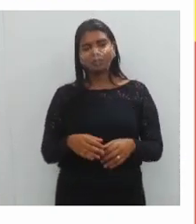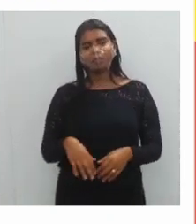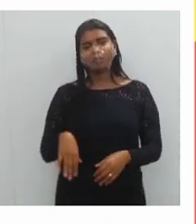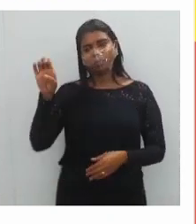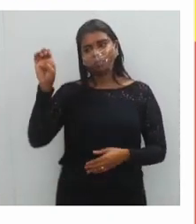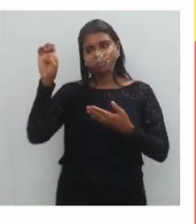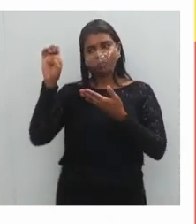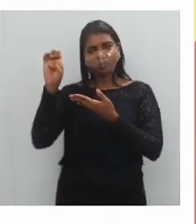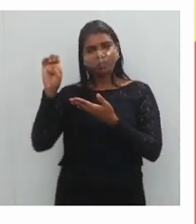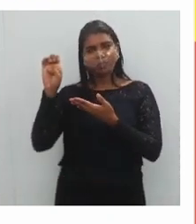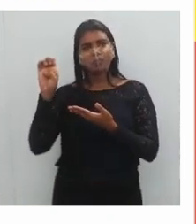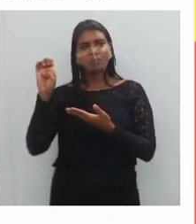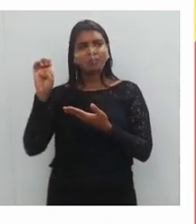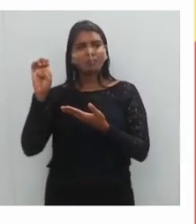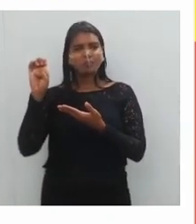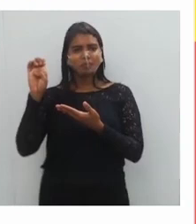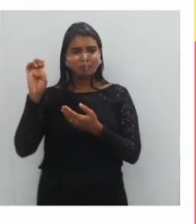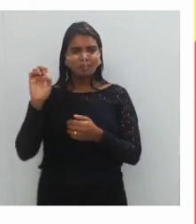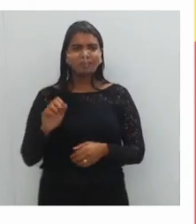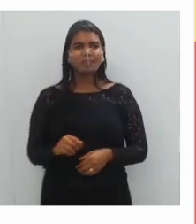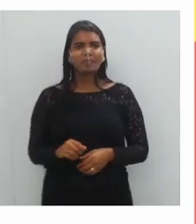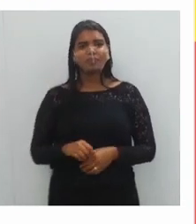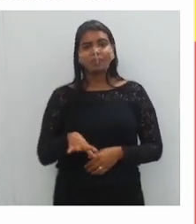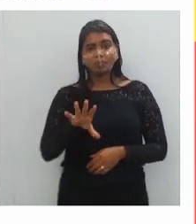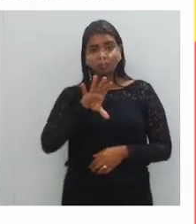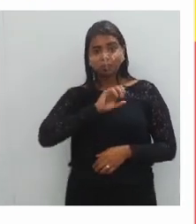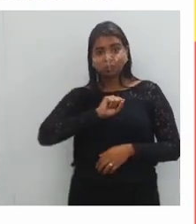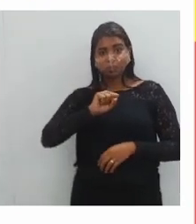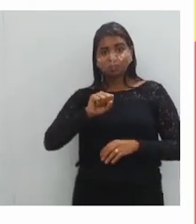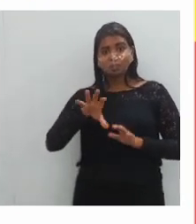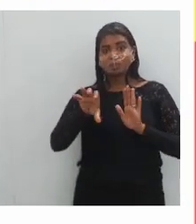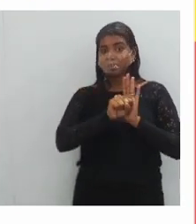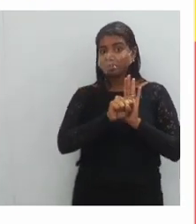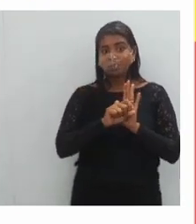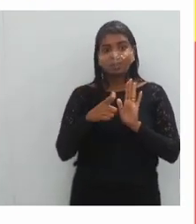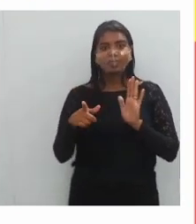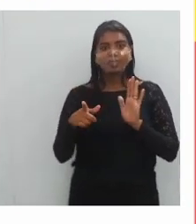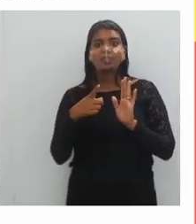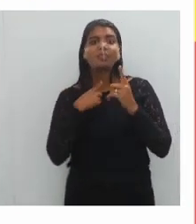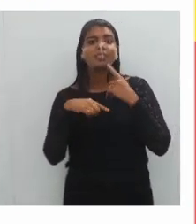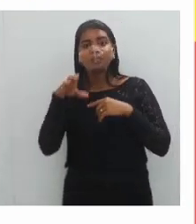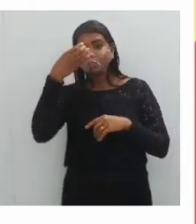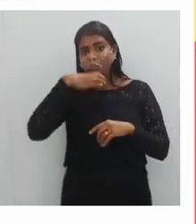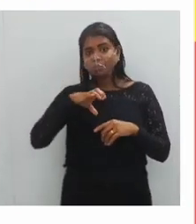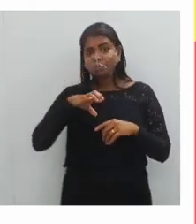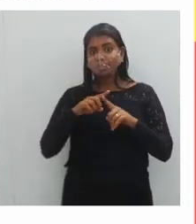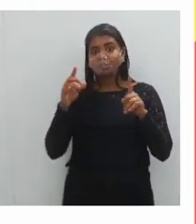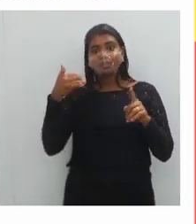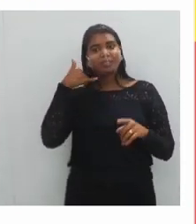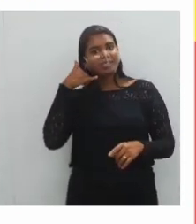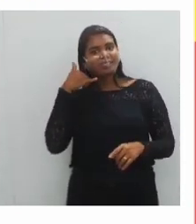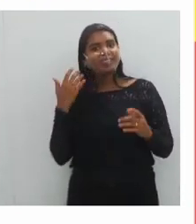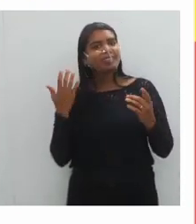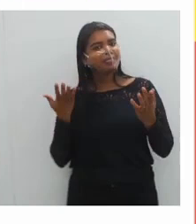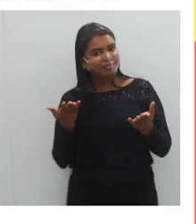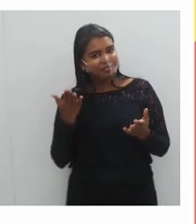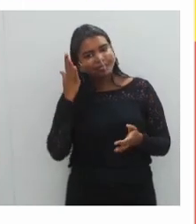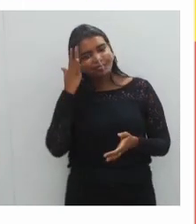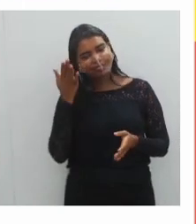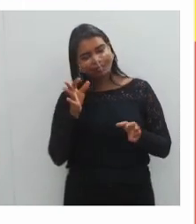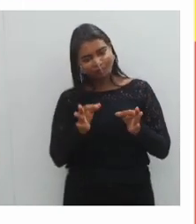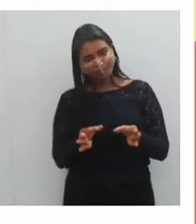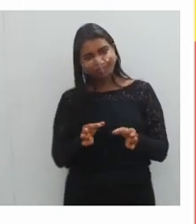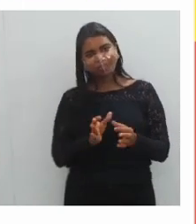Então, o consumidor, ele não ansiava por uma maçã, ansiava por um celular, tá